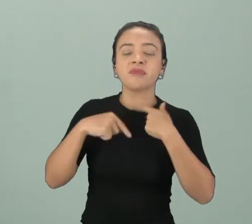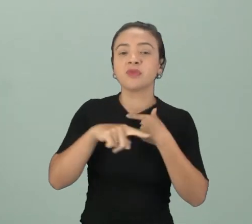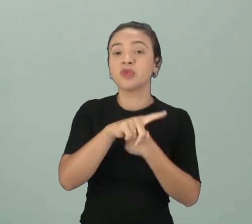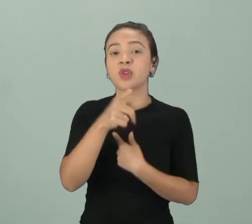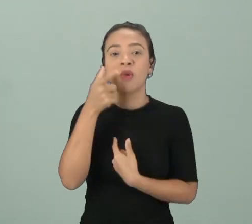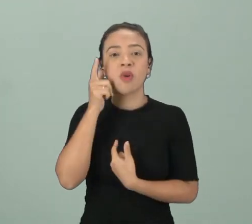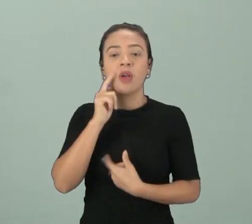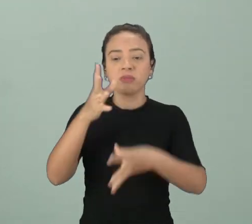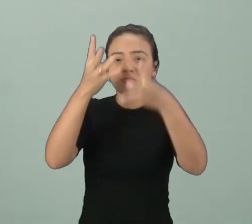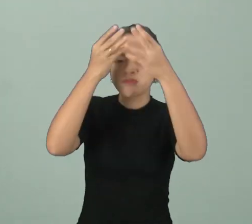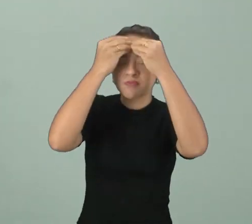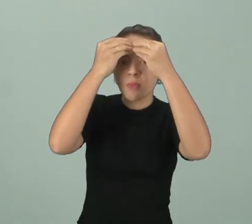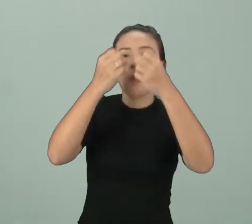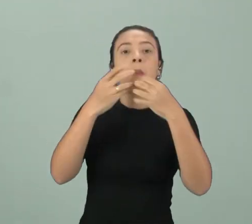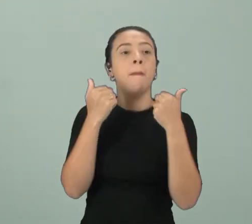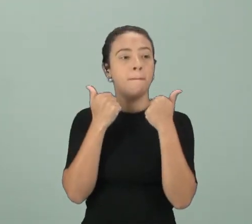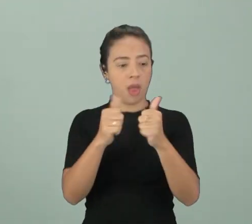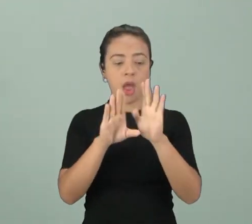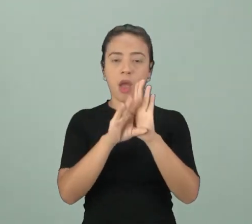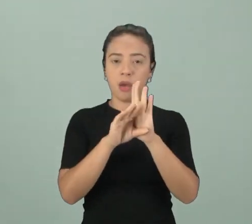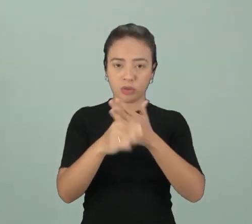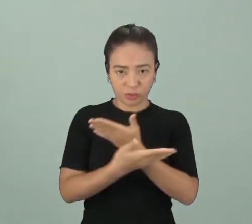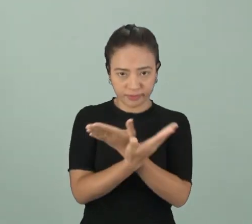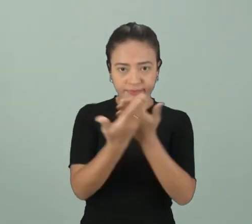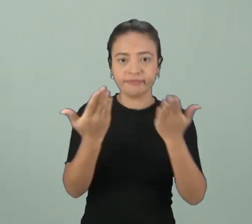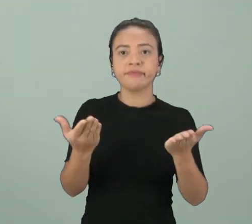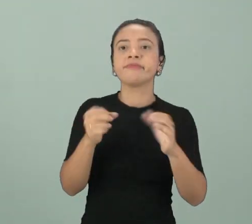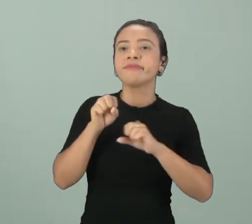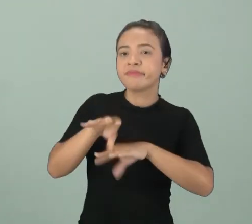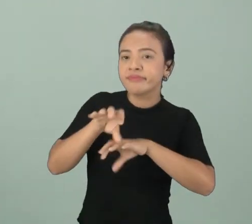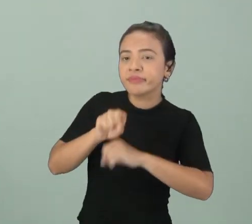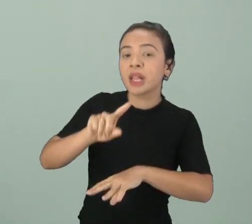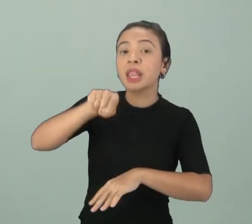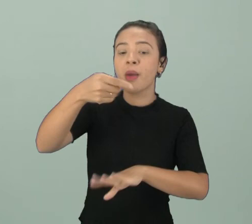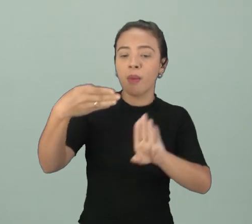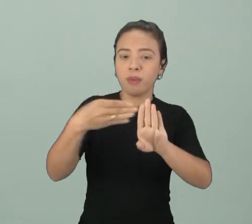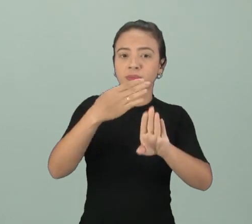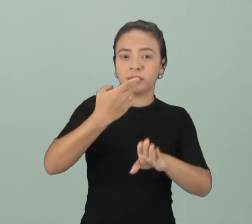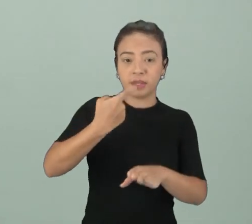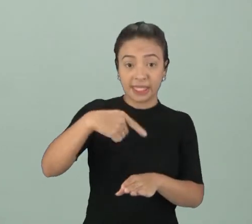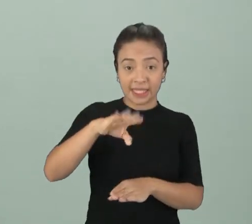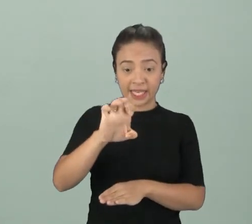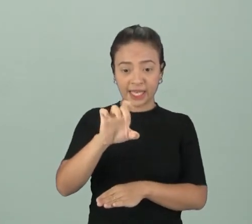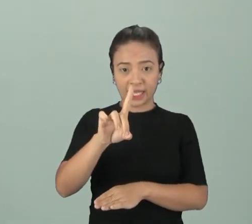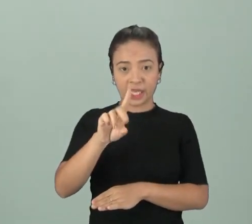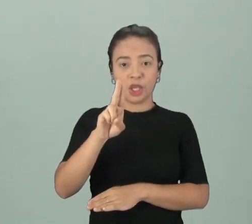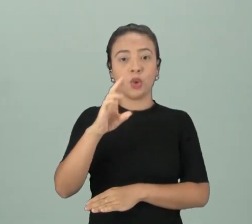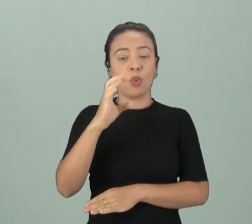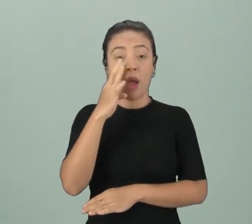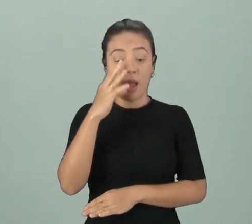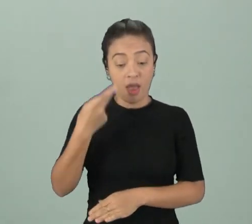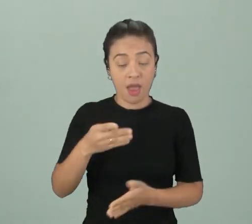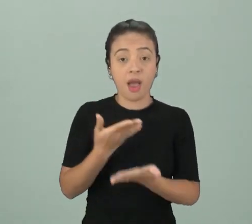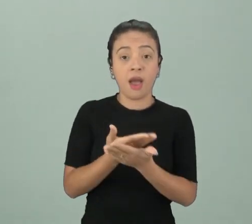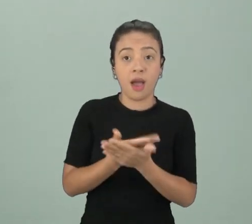tenha assimilado bem os conceitos que aqui foram trabalhados. Depois vai lá na plataforma da Secretaria,